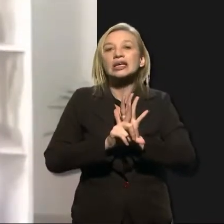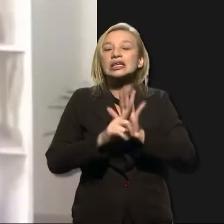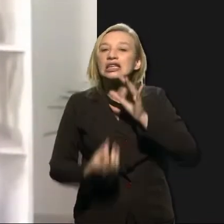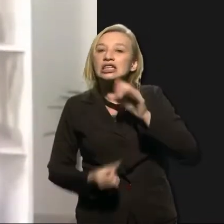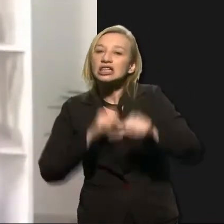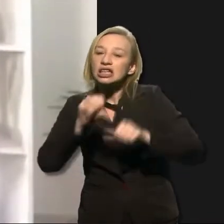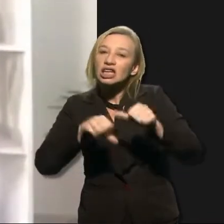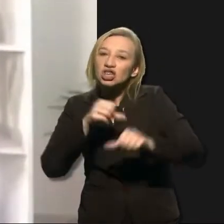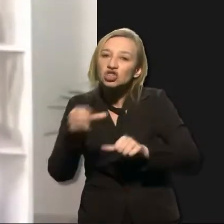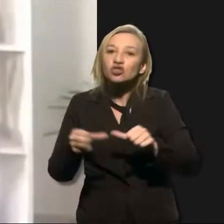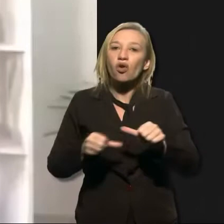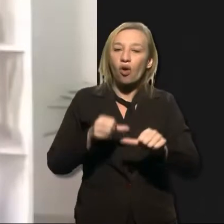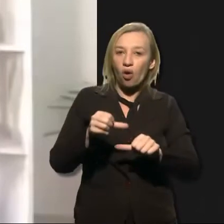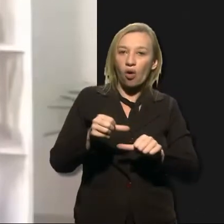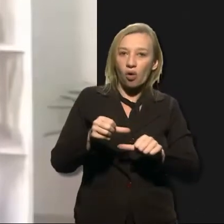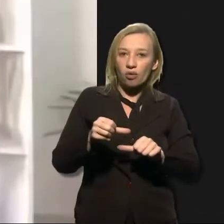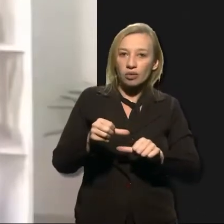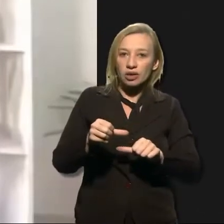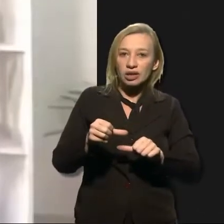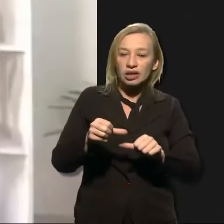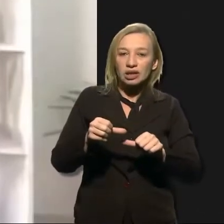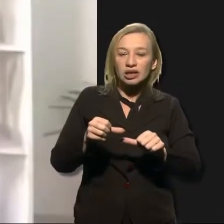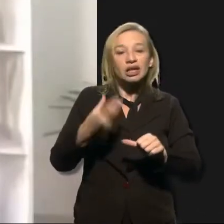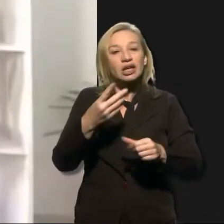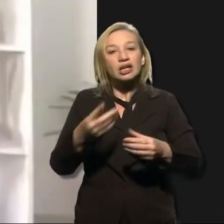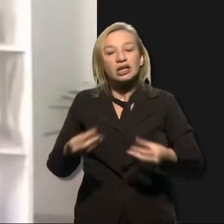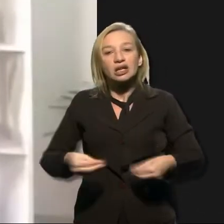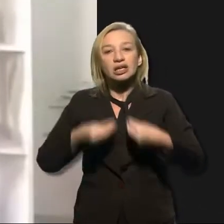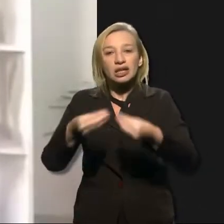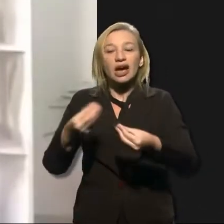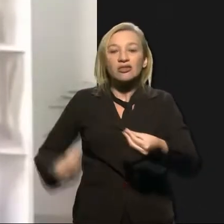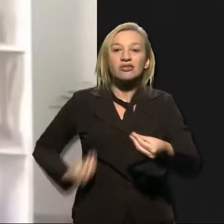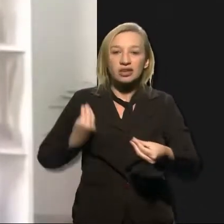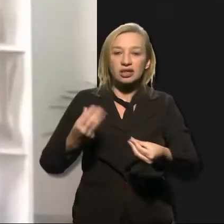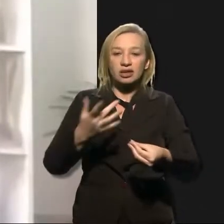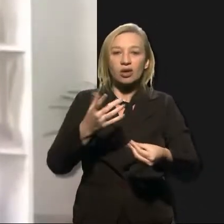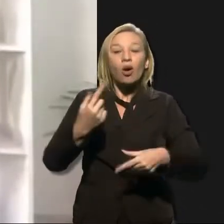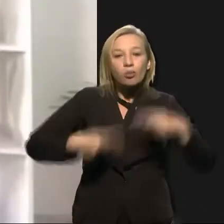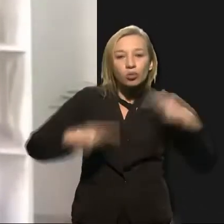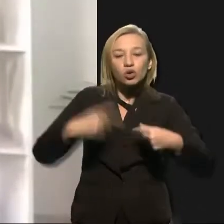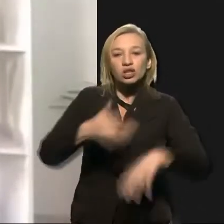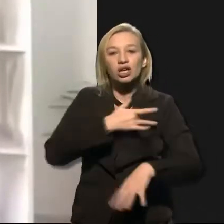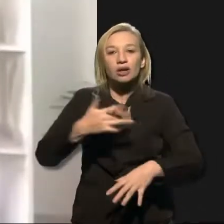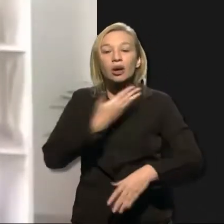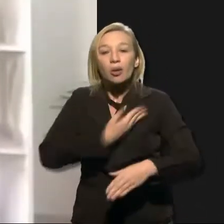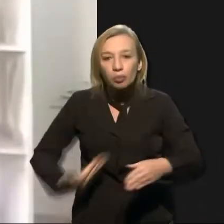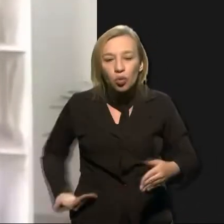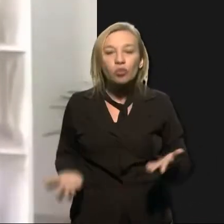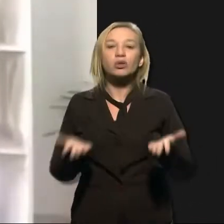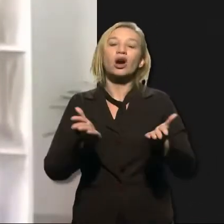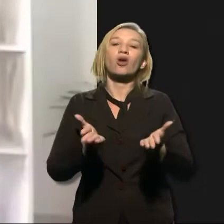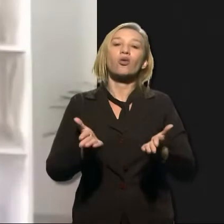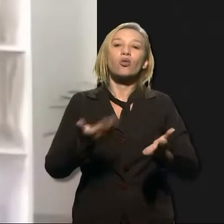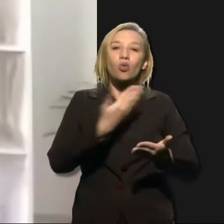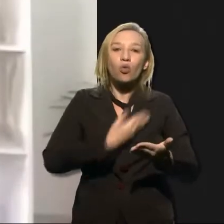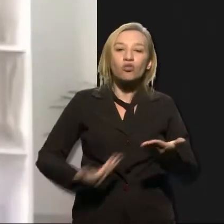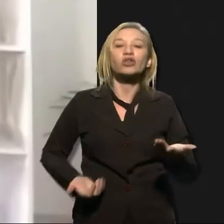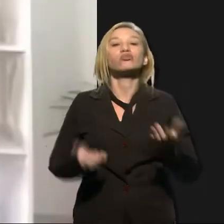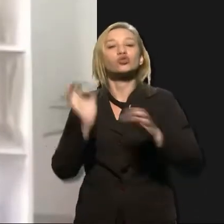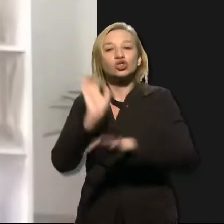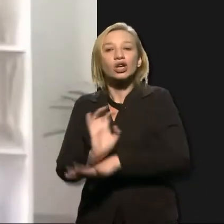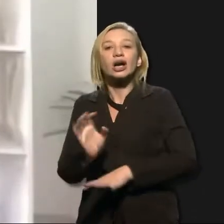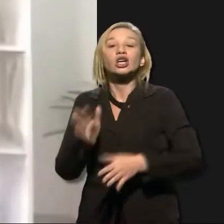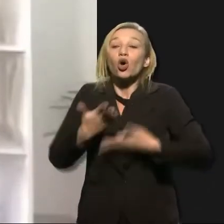um projeto de lei que transforma, que dá viabilidade a uma política pública do governo